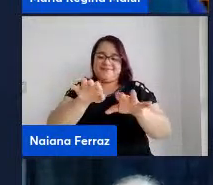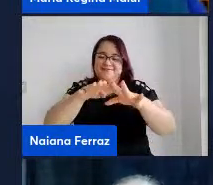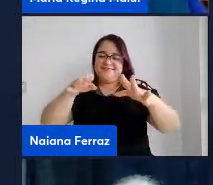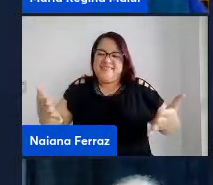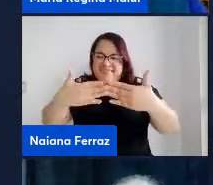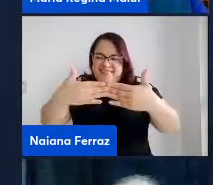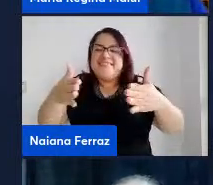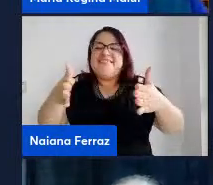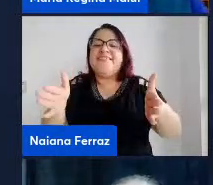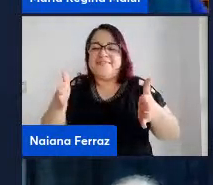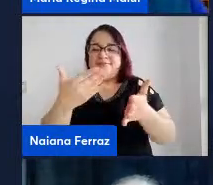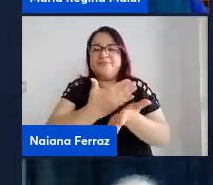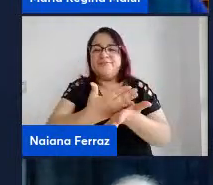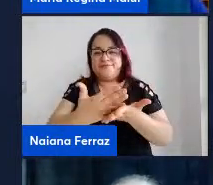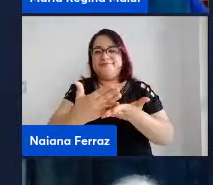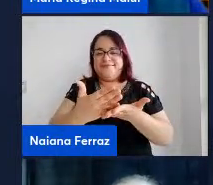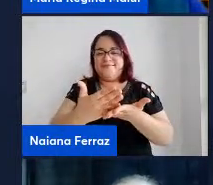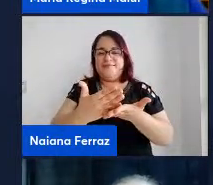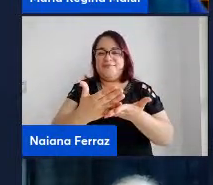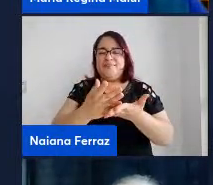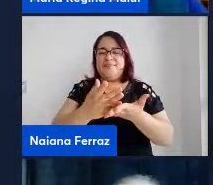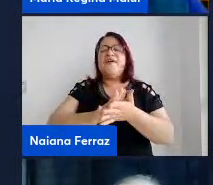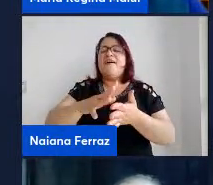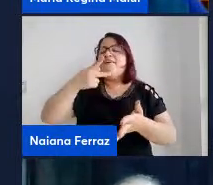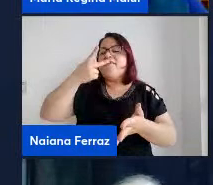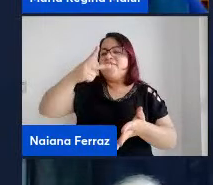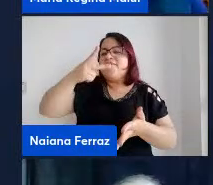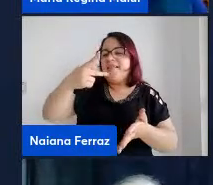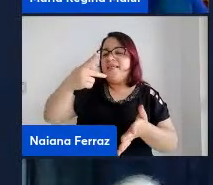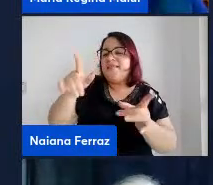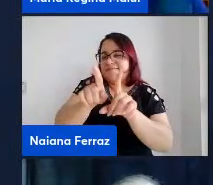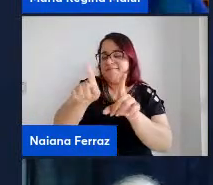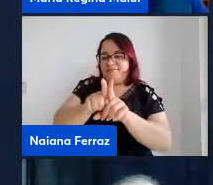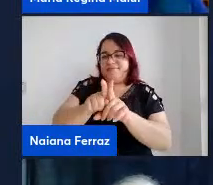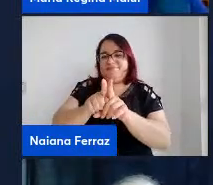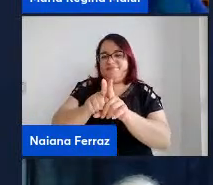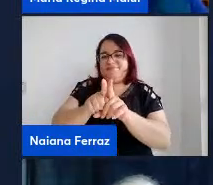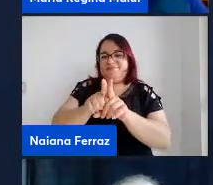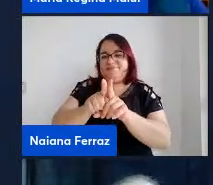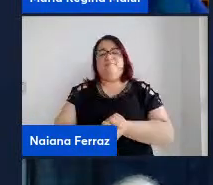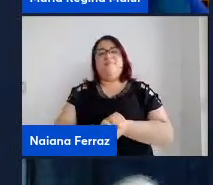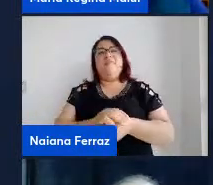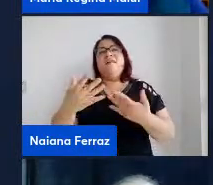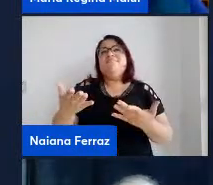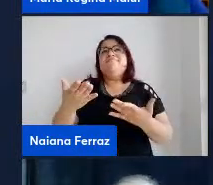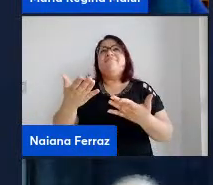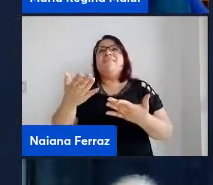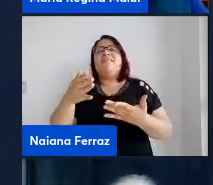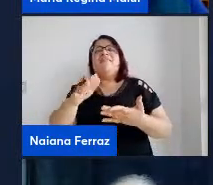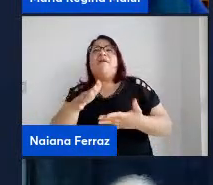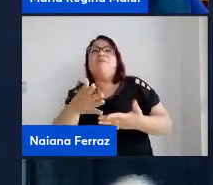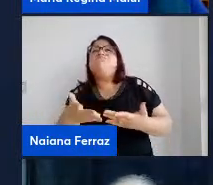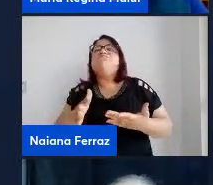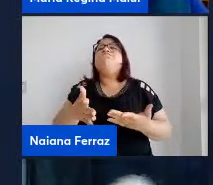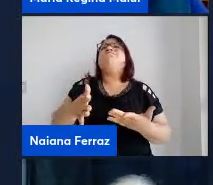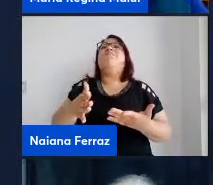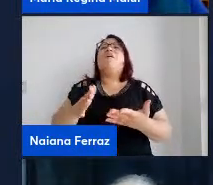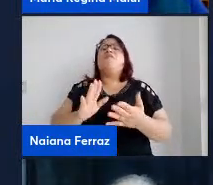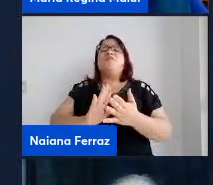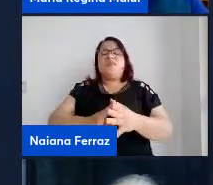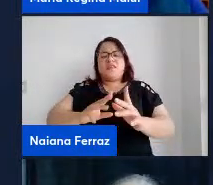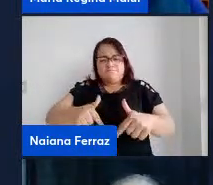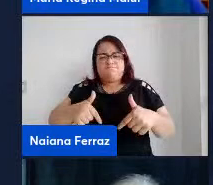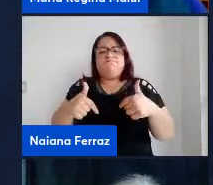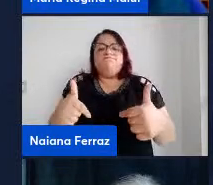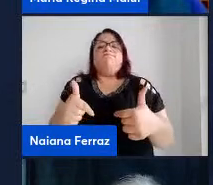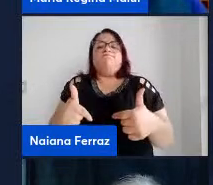cerimonial citaram isso também. Talvez essa perseverança seja decorrente da